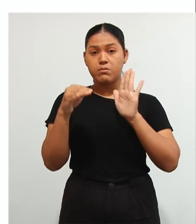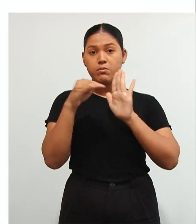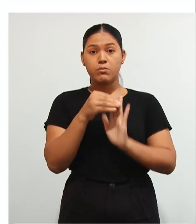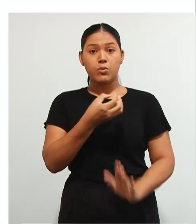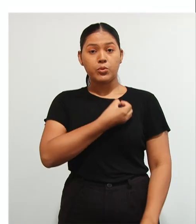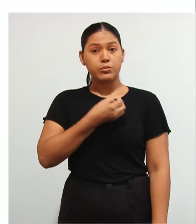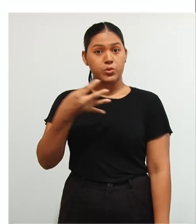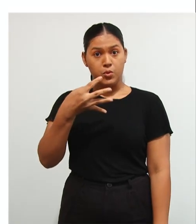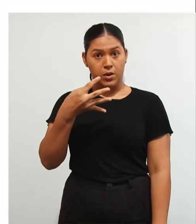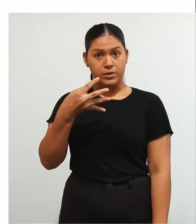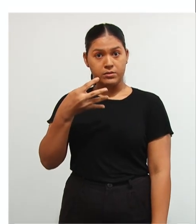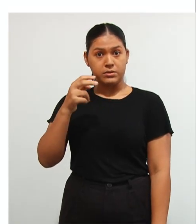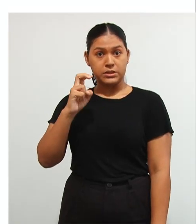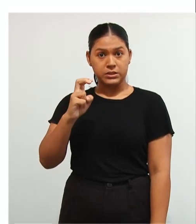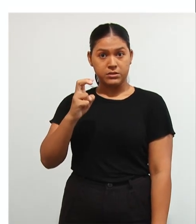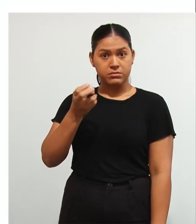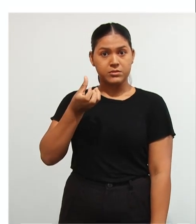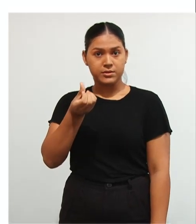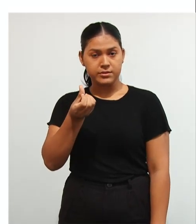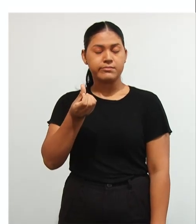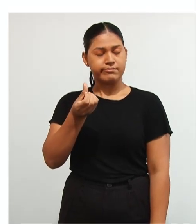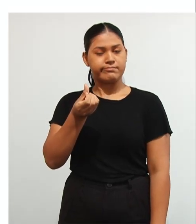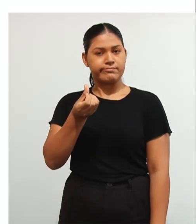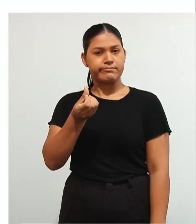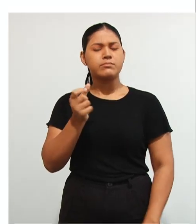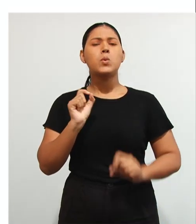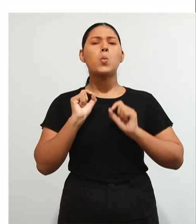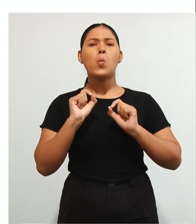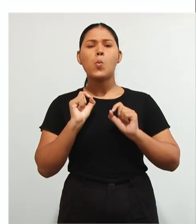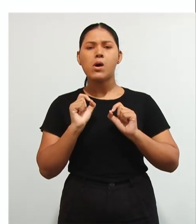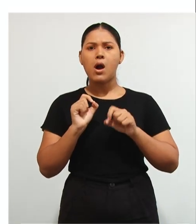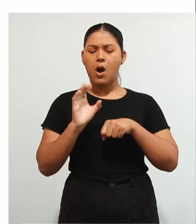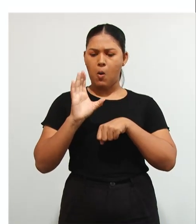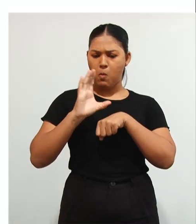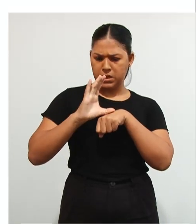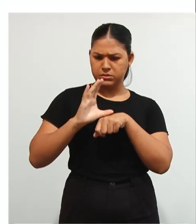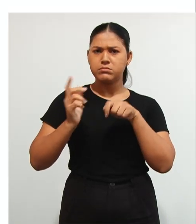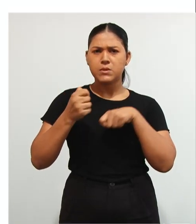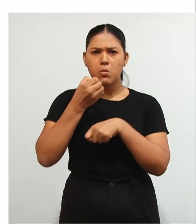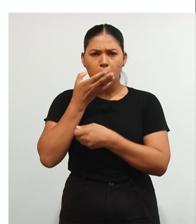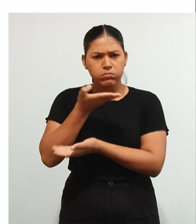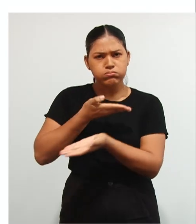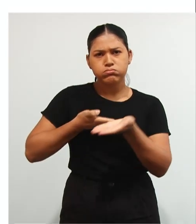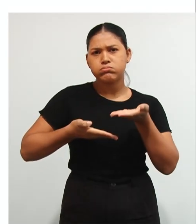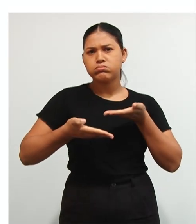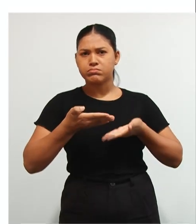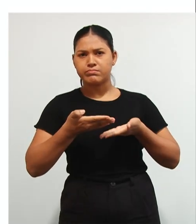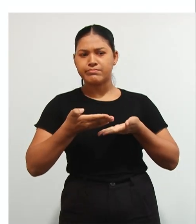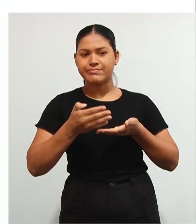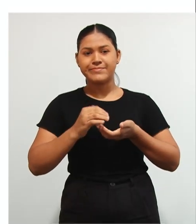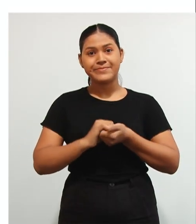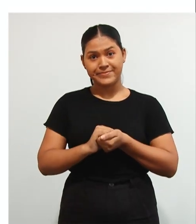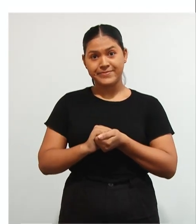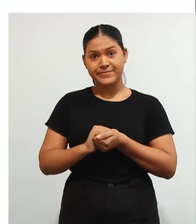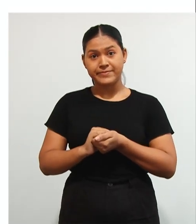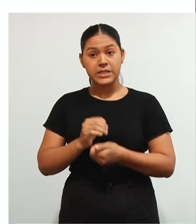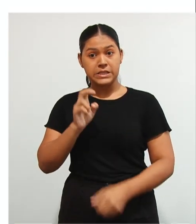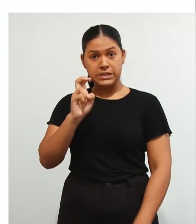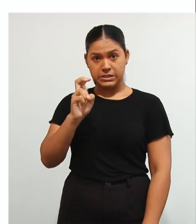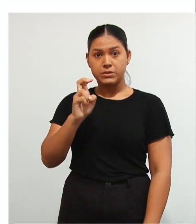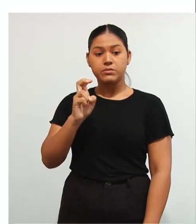6. O quarto fala que o comércio pode ser bom para todos. O quinto princípio, né? E o sexto fala: os